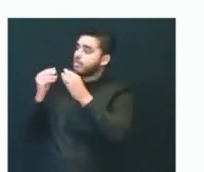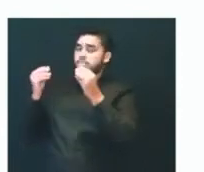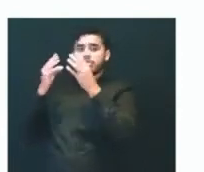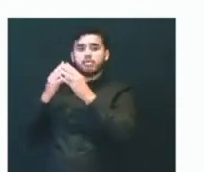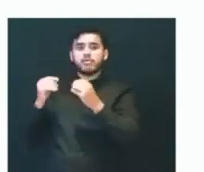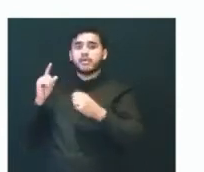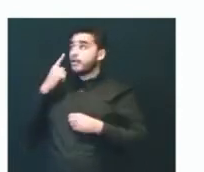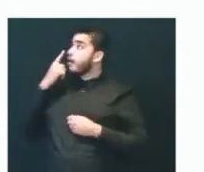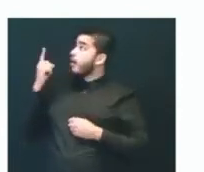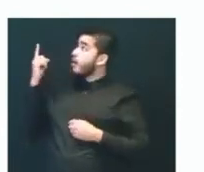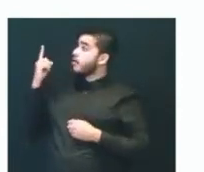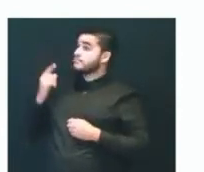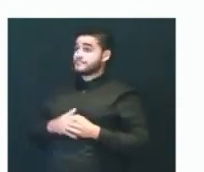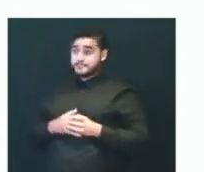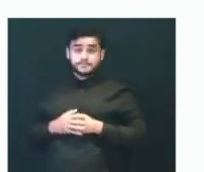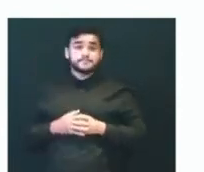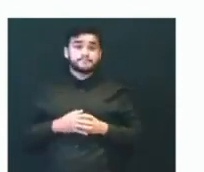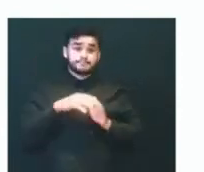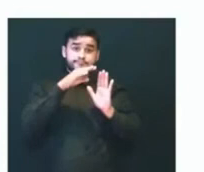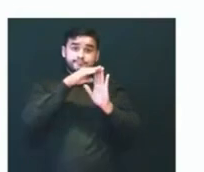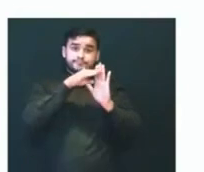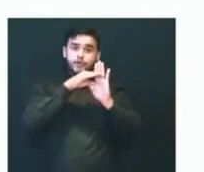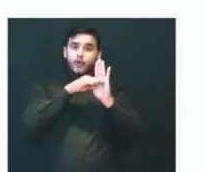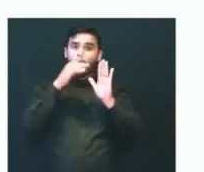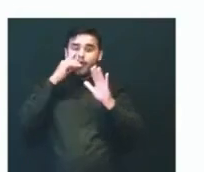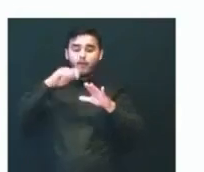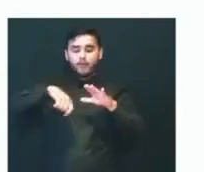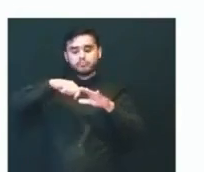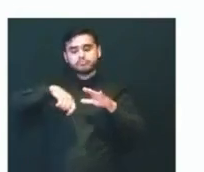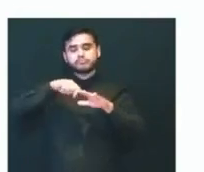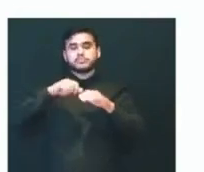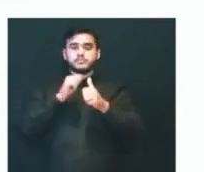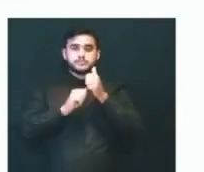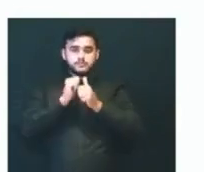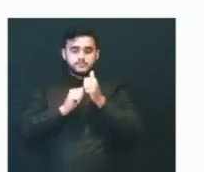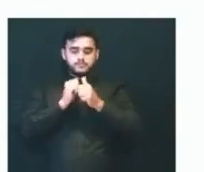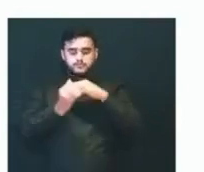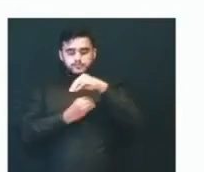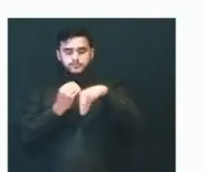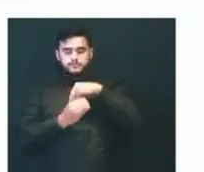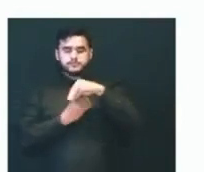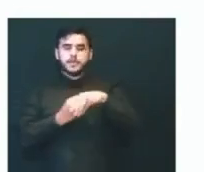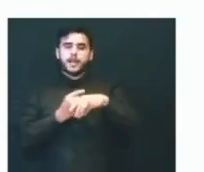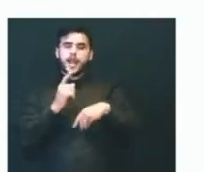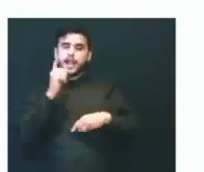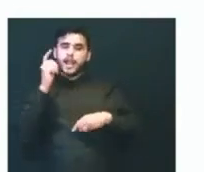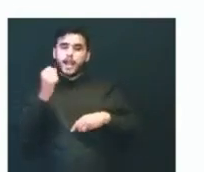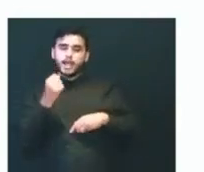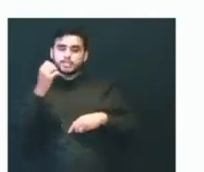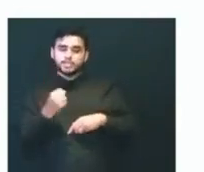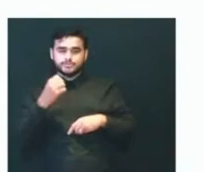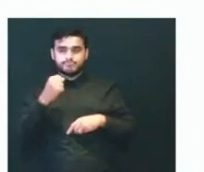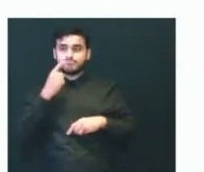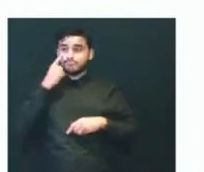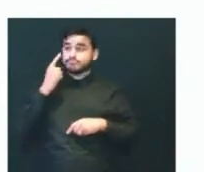pastosa, né? Então, aqui é uma preparação de um arroz cremoso, é como se fosse um arroz de leite, um arroz mais molhadinho,